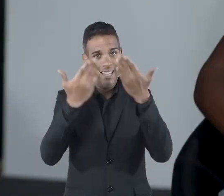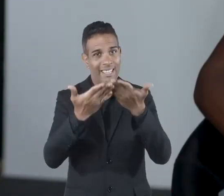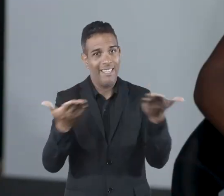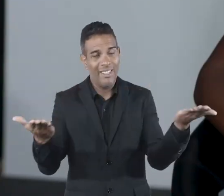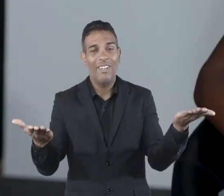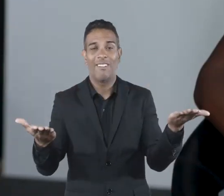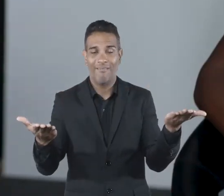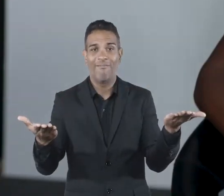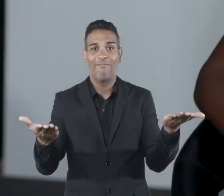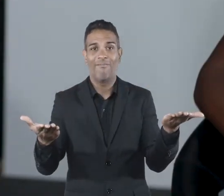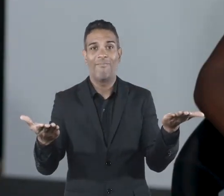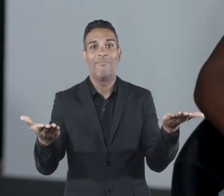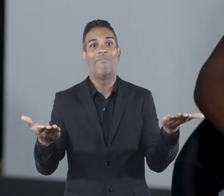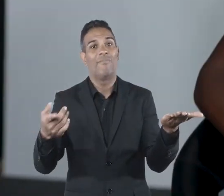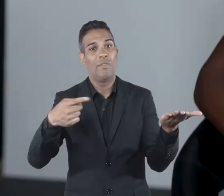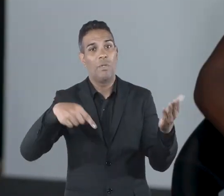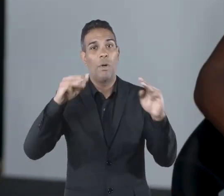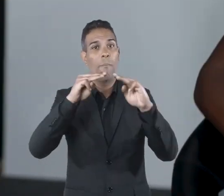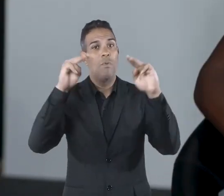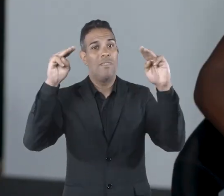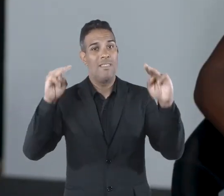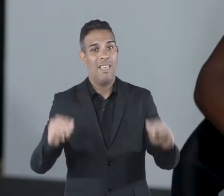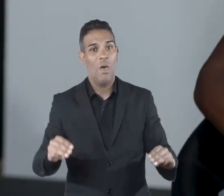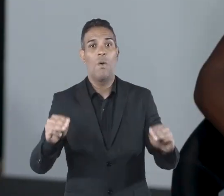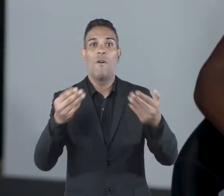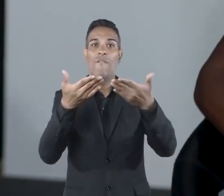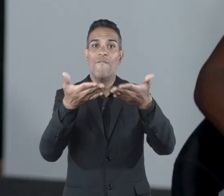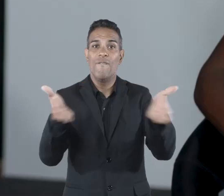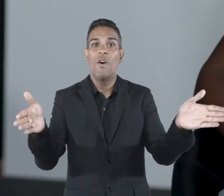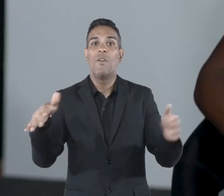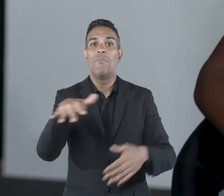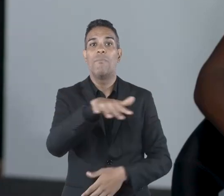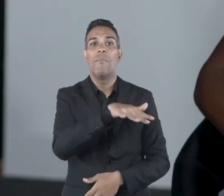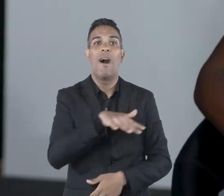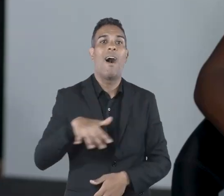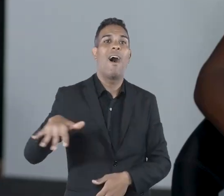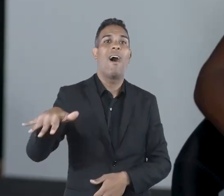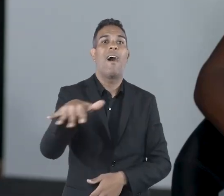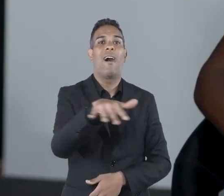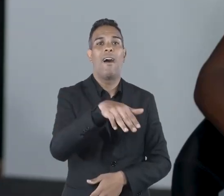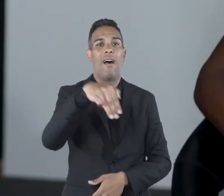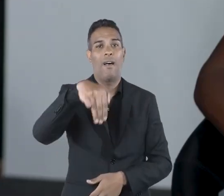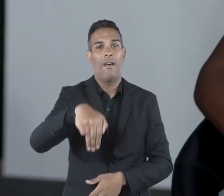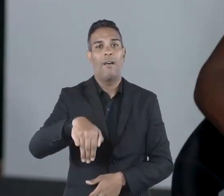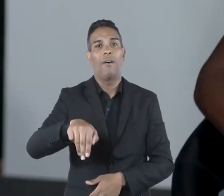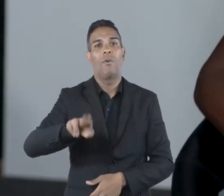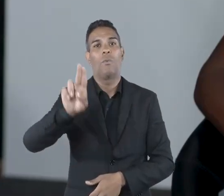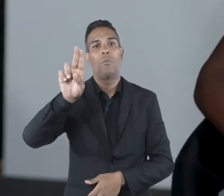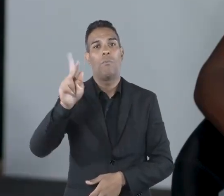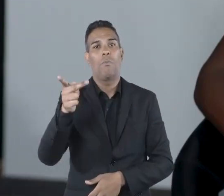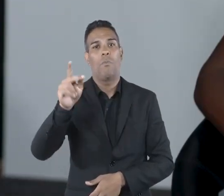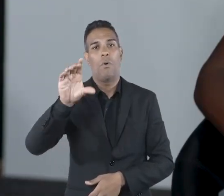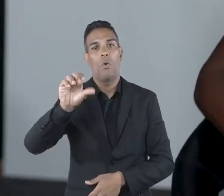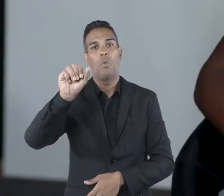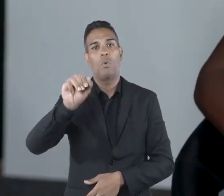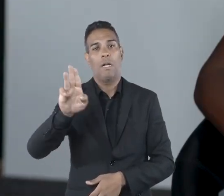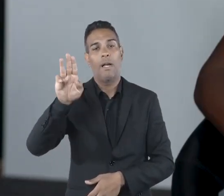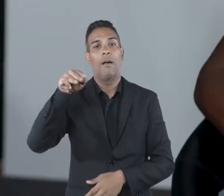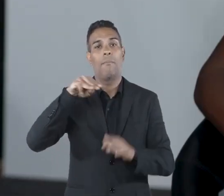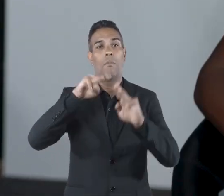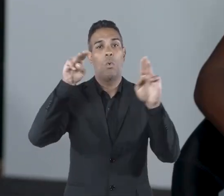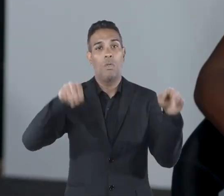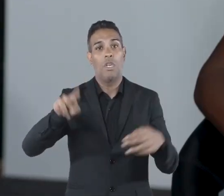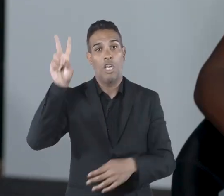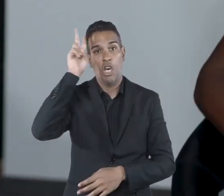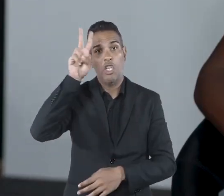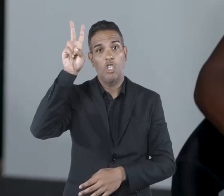felizes. Muito obrigada a todos, agradecemos mais uma vez ao museu que nos ofereceu esse